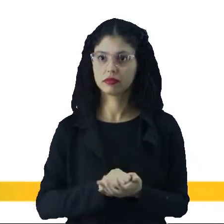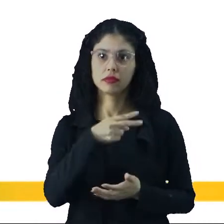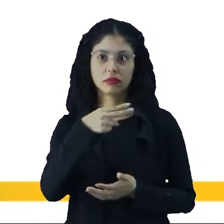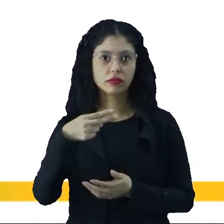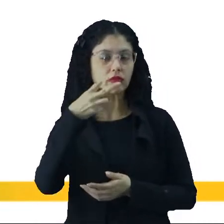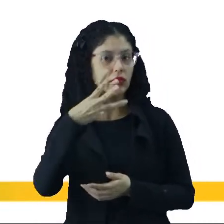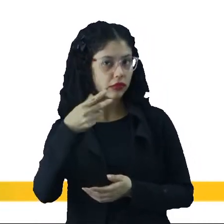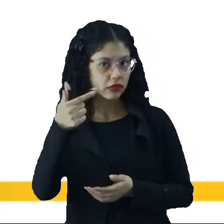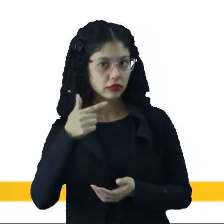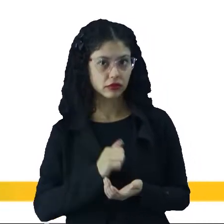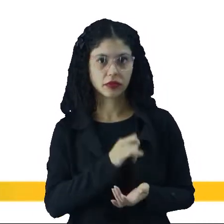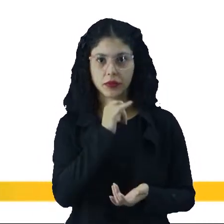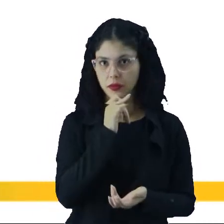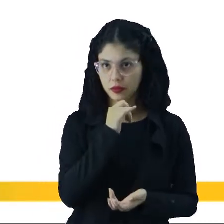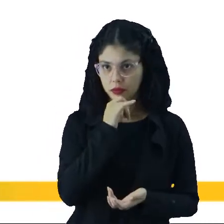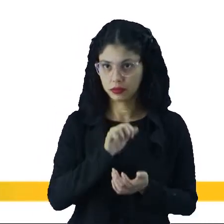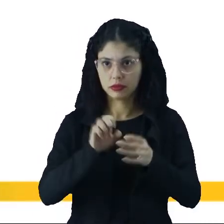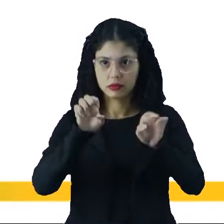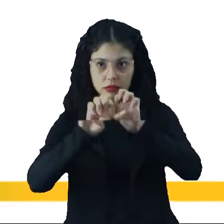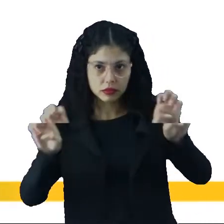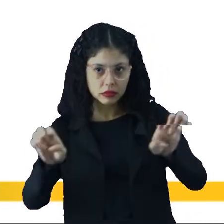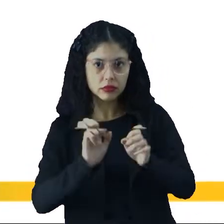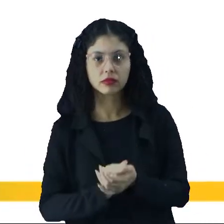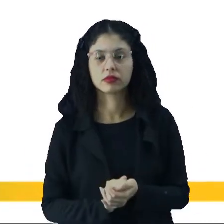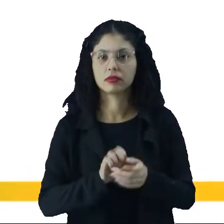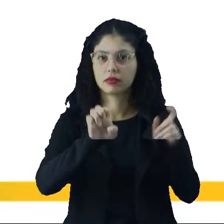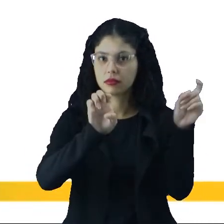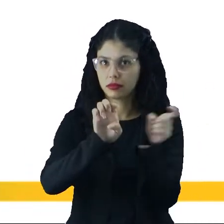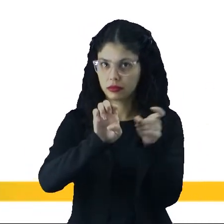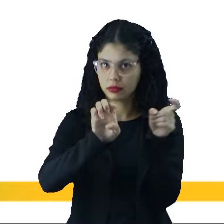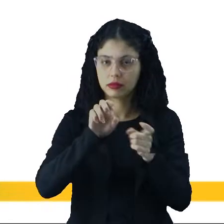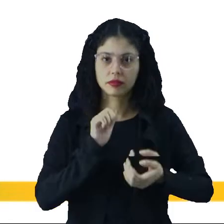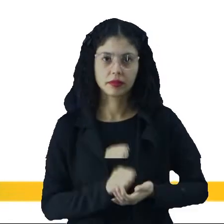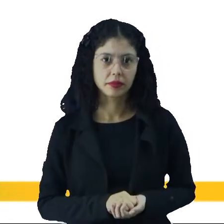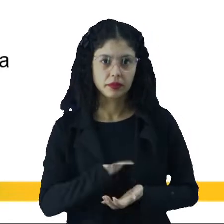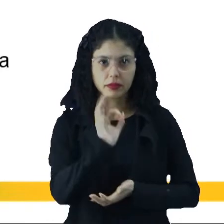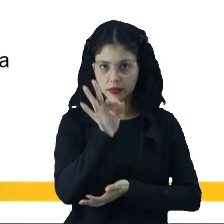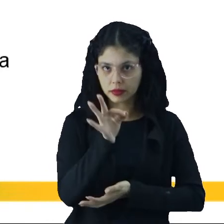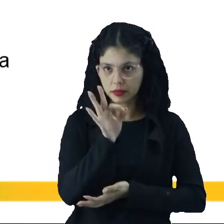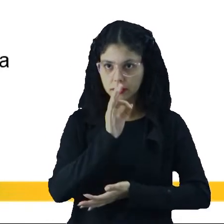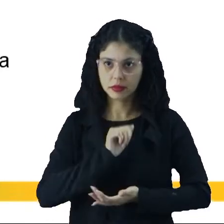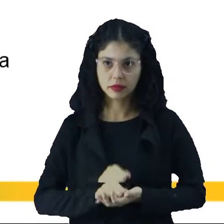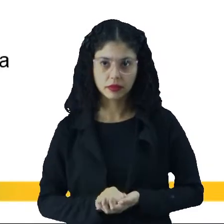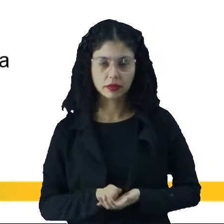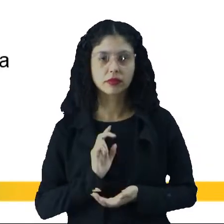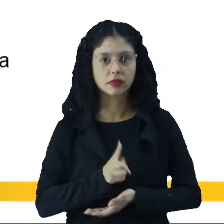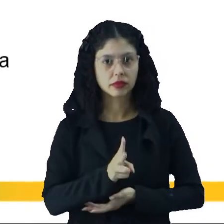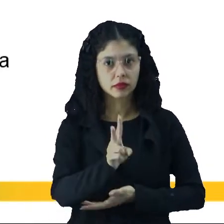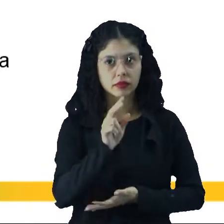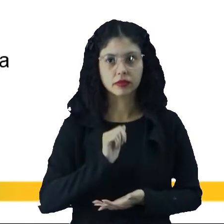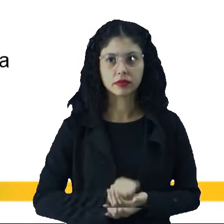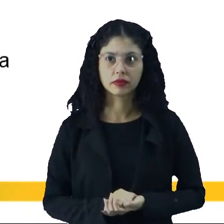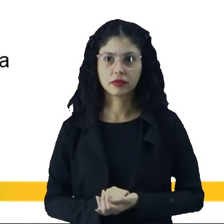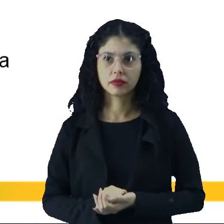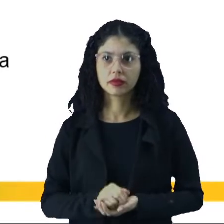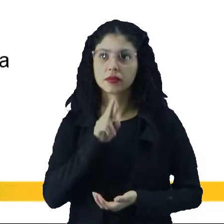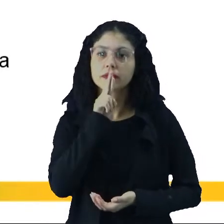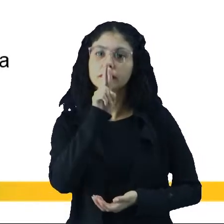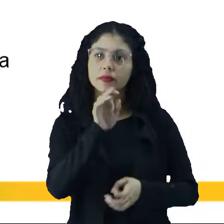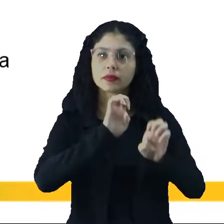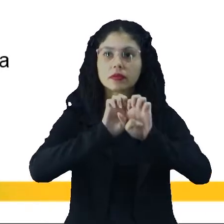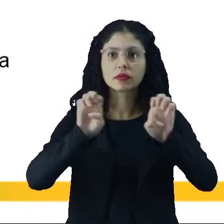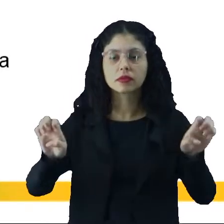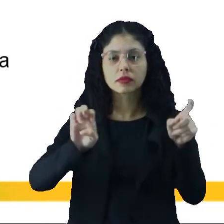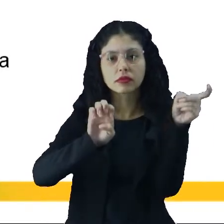a 32. São exemplos de equações o quê? Exponenciais. Certinho? Bora adiantar? Resolução de uma